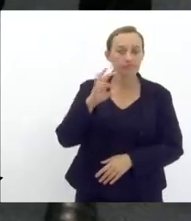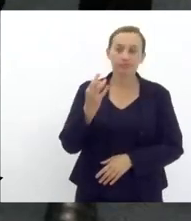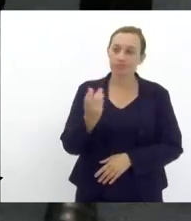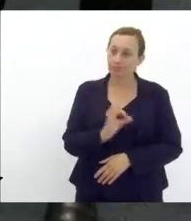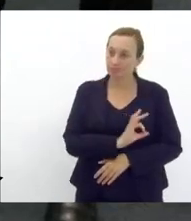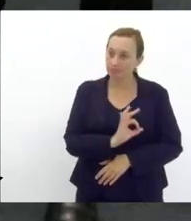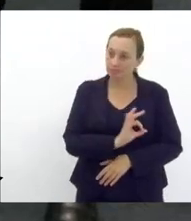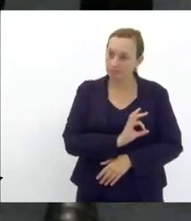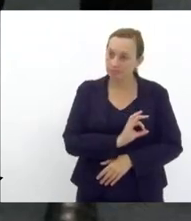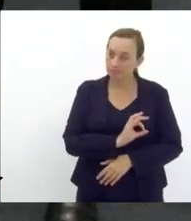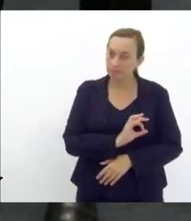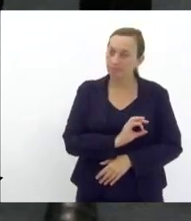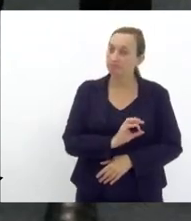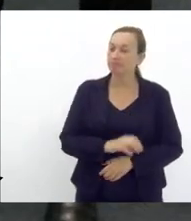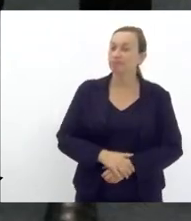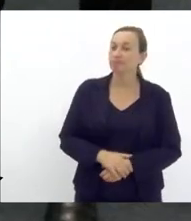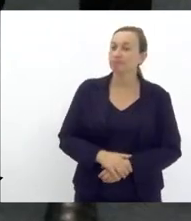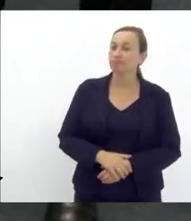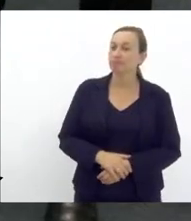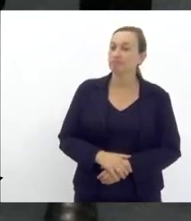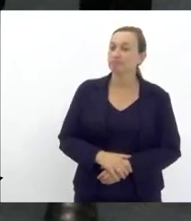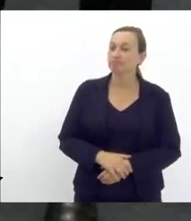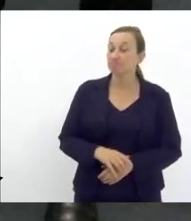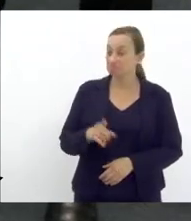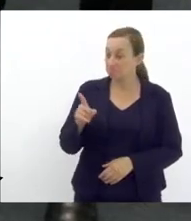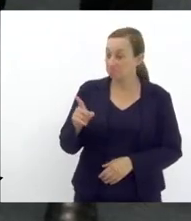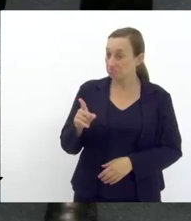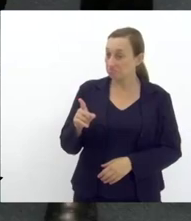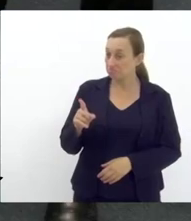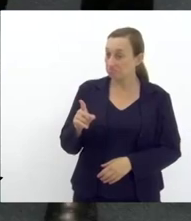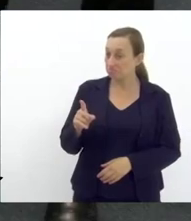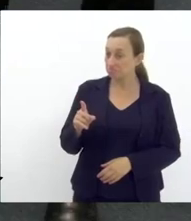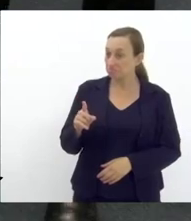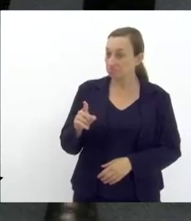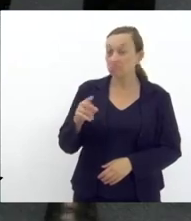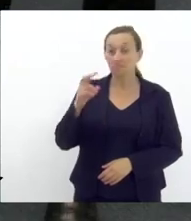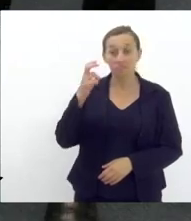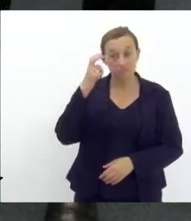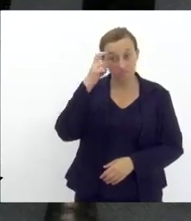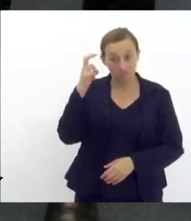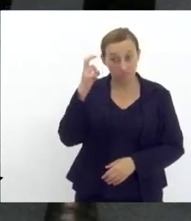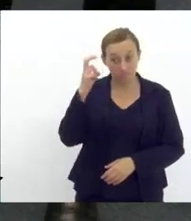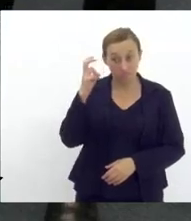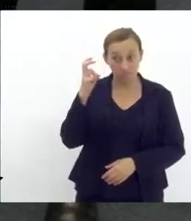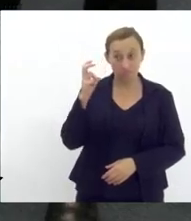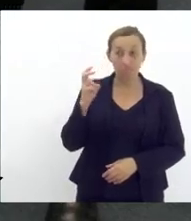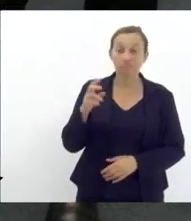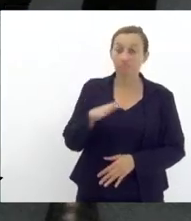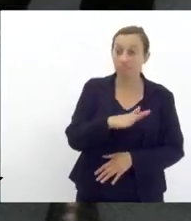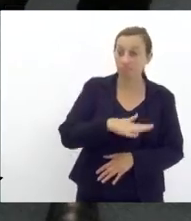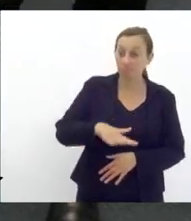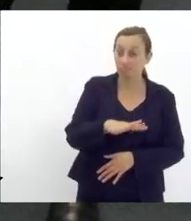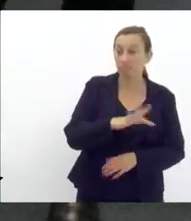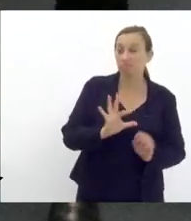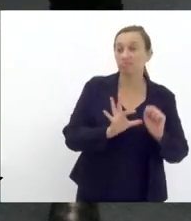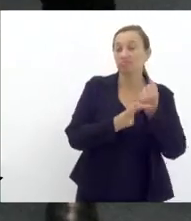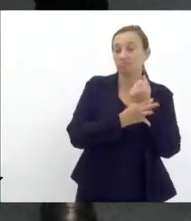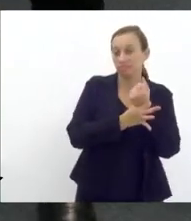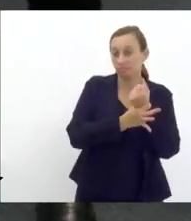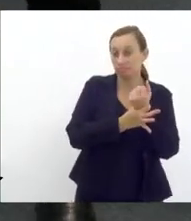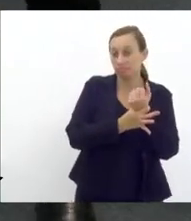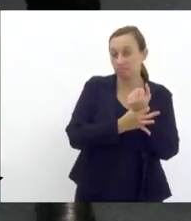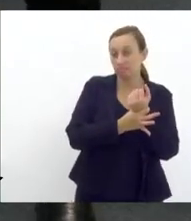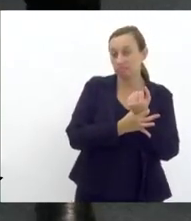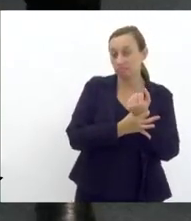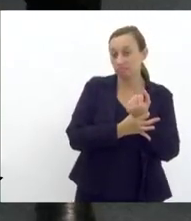ela é absolutamente louvável porque as forças de segurança perdem